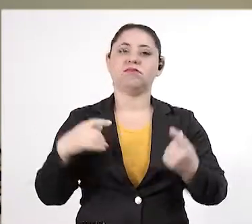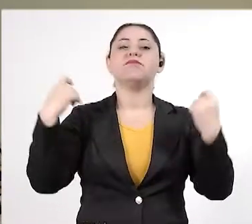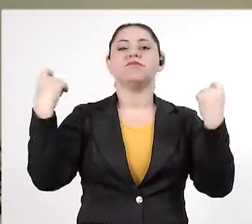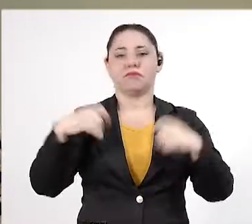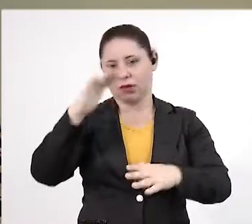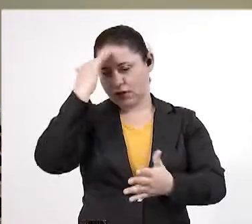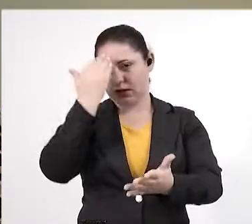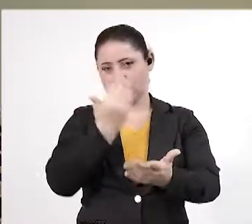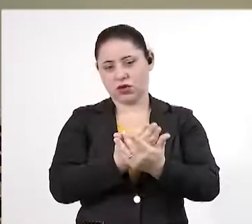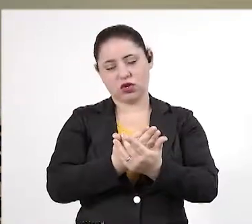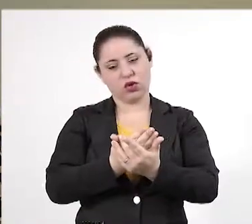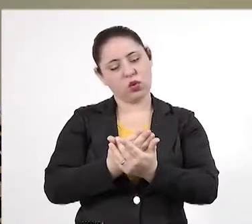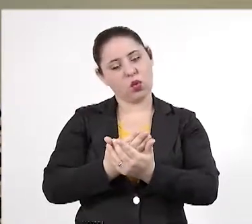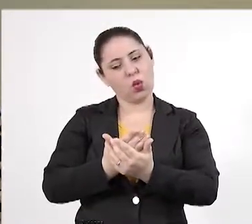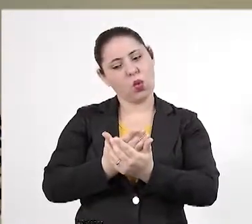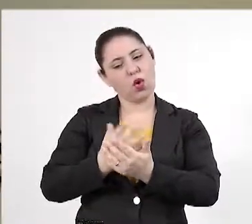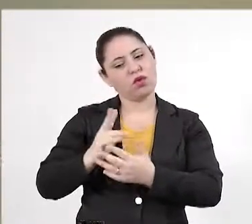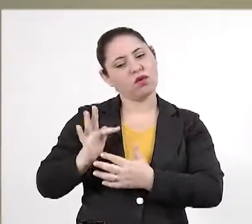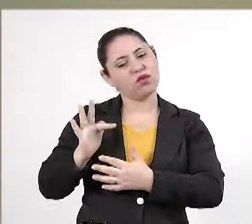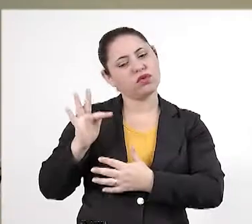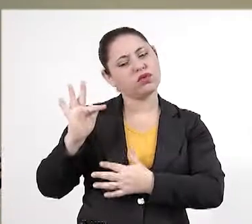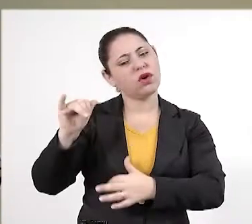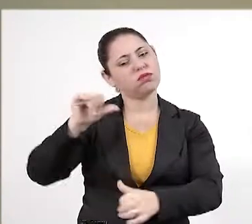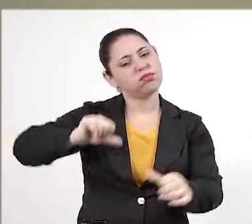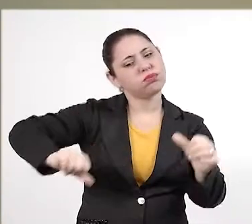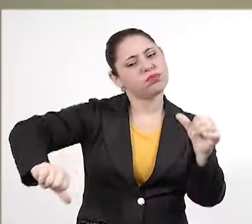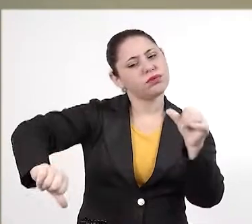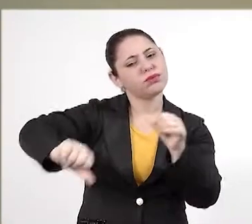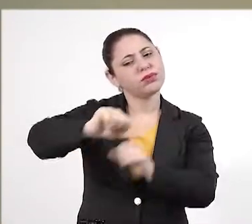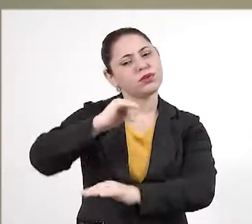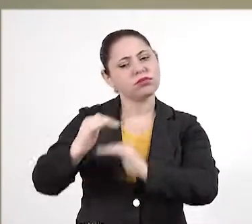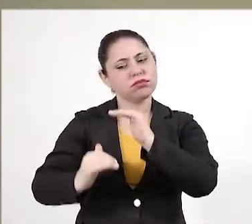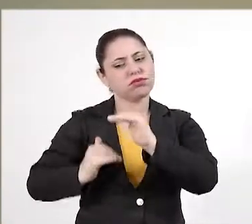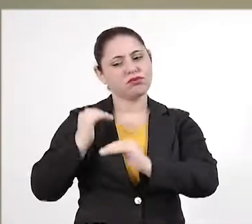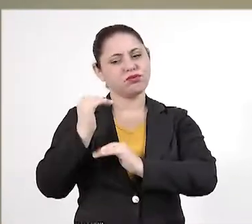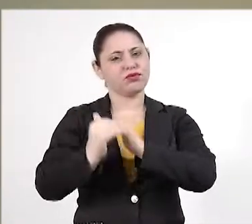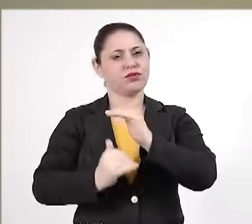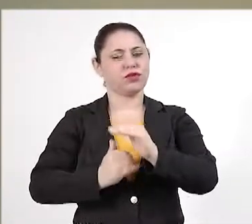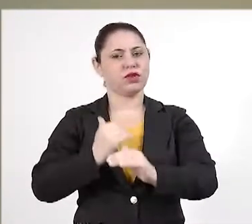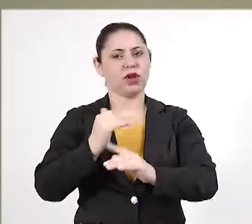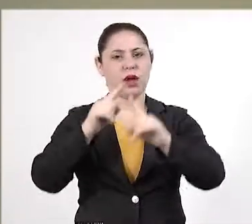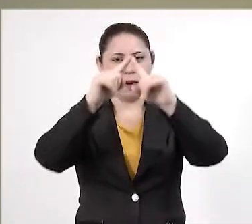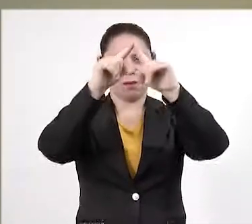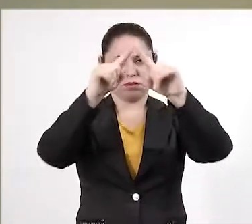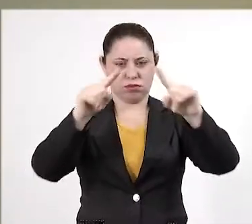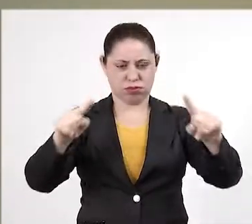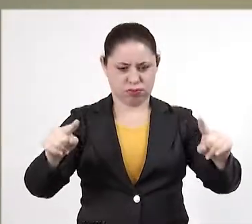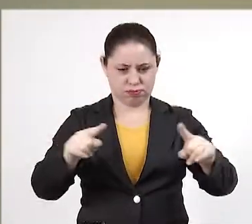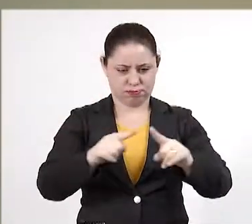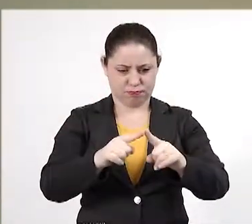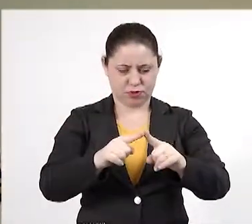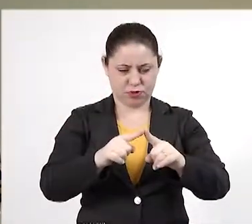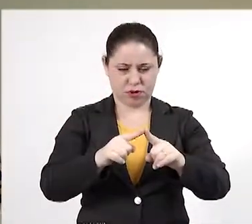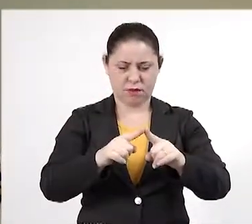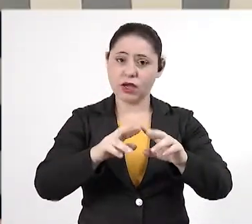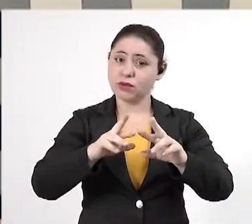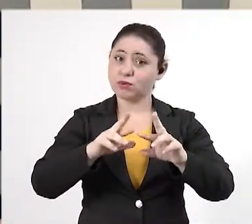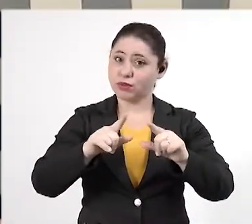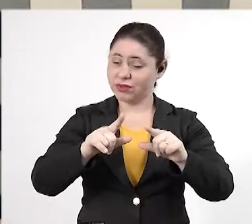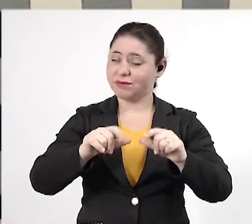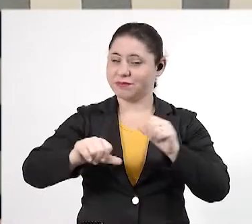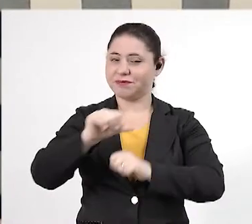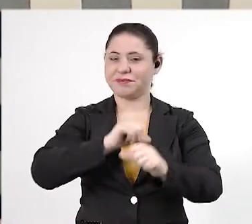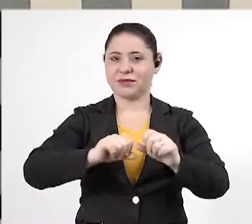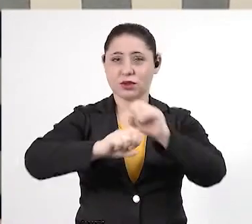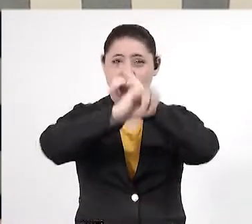que eu acredito que com o tempo ela vai se reverter. Com o tempo essa pirâmide vai abrir.